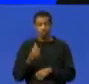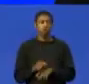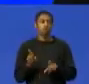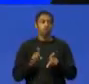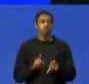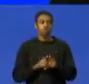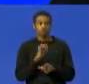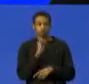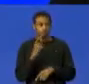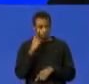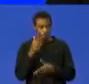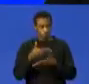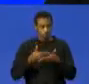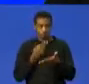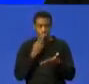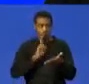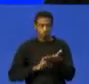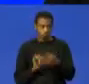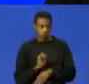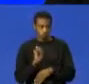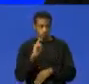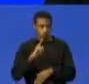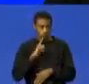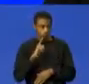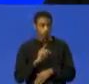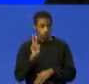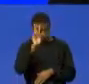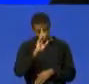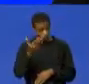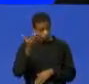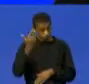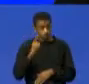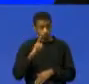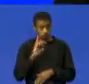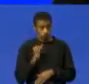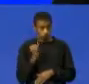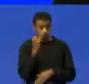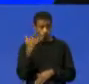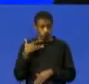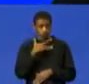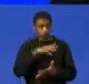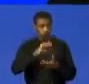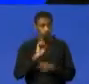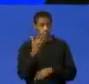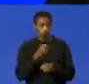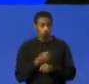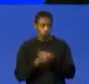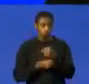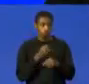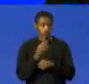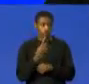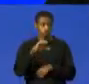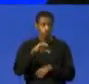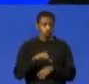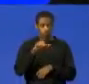Conferência de Alma-Ata, que essa é extremamente importante, é um marco histórico na saúde pública mundial, ela aconteceu em